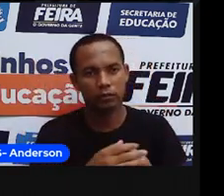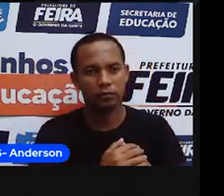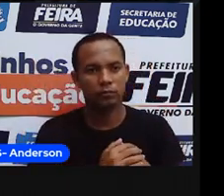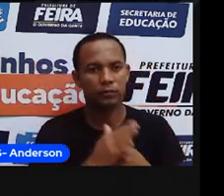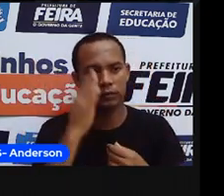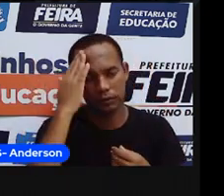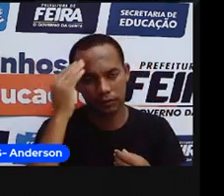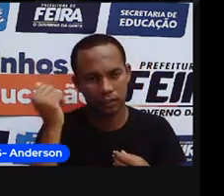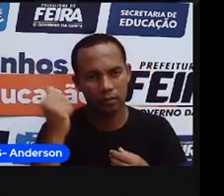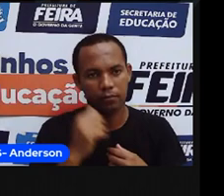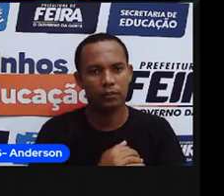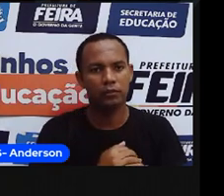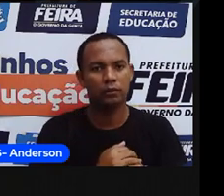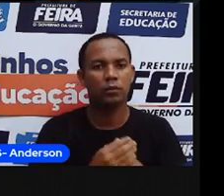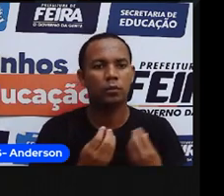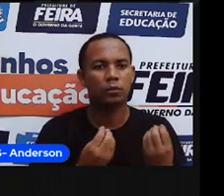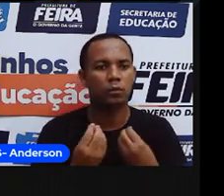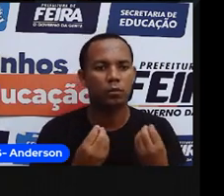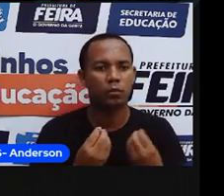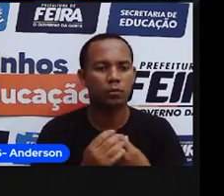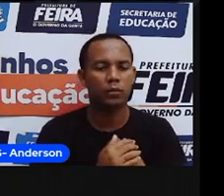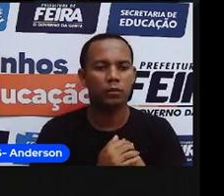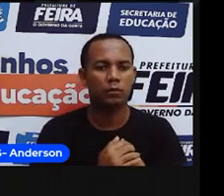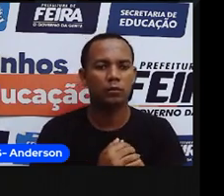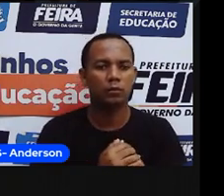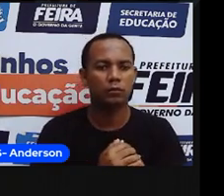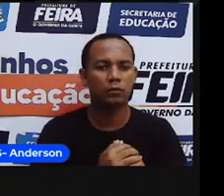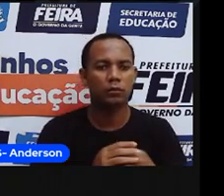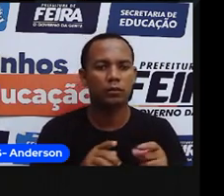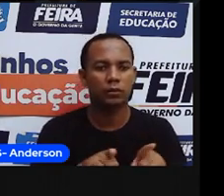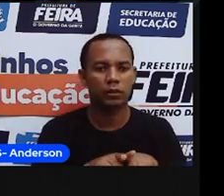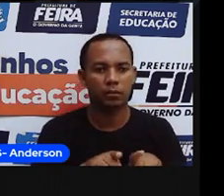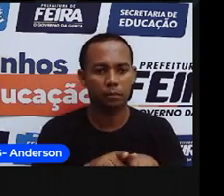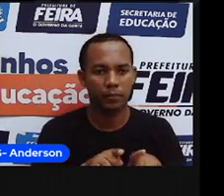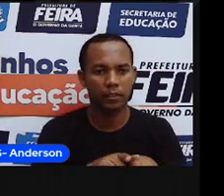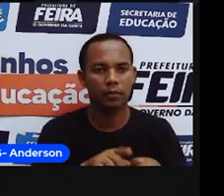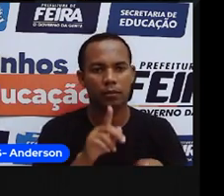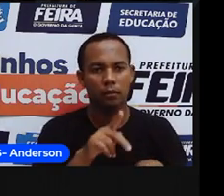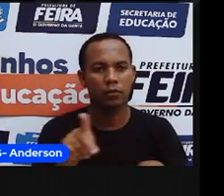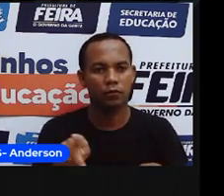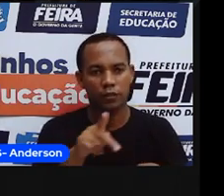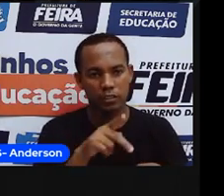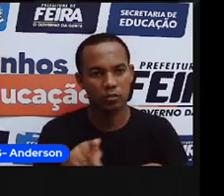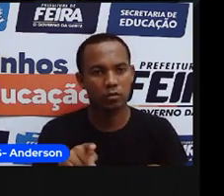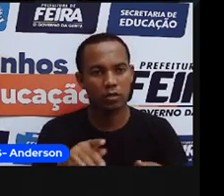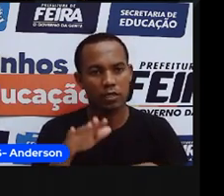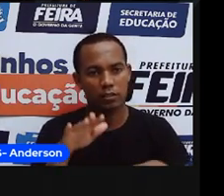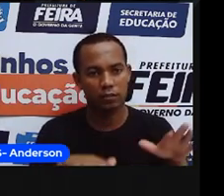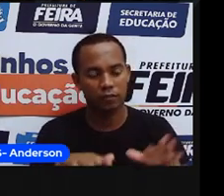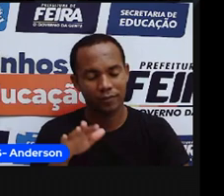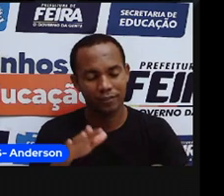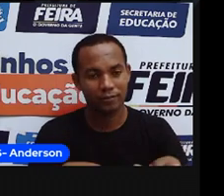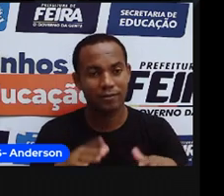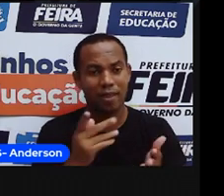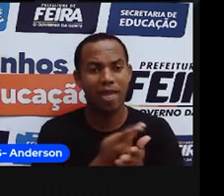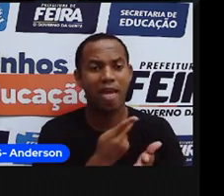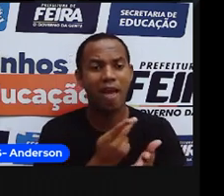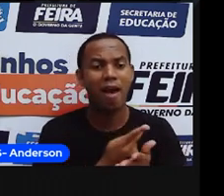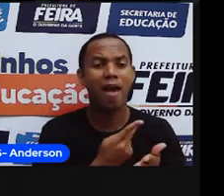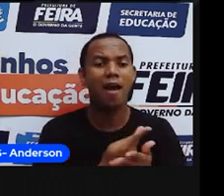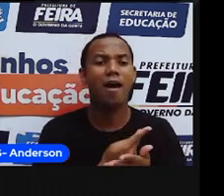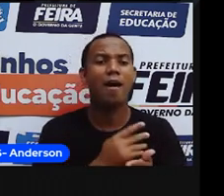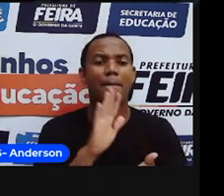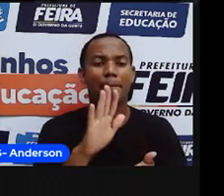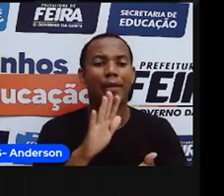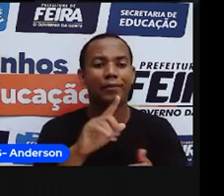tenha um domínio melhor do conteúdo do que a gente. Então, mesmo a Pro Maria sendo professora, ela não sabe sobre tudo. Então, fica aqui, na